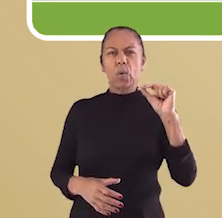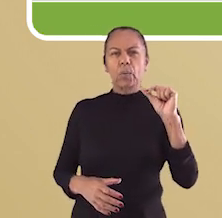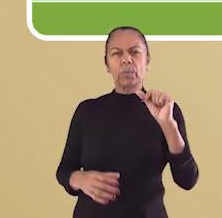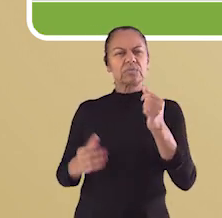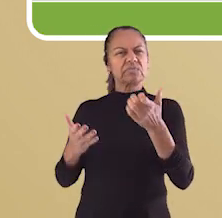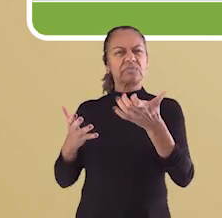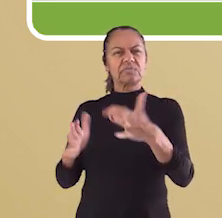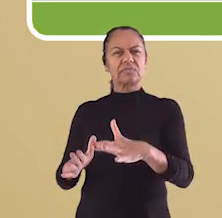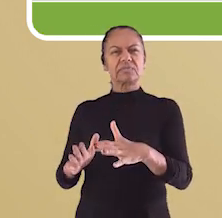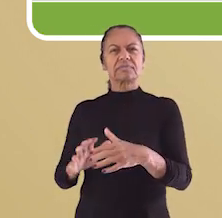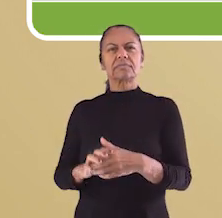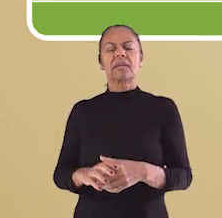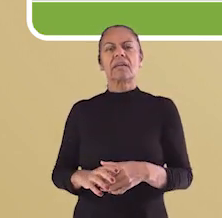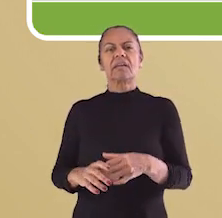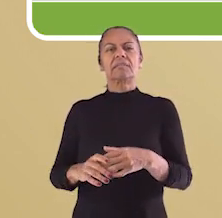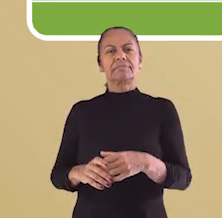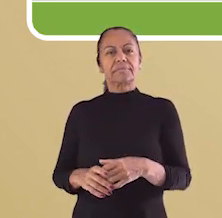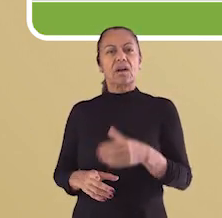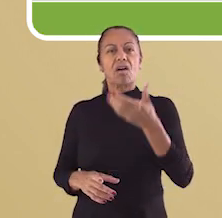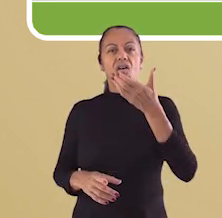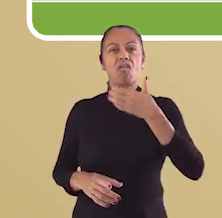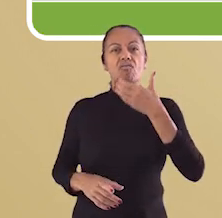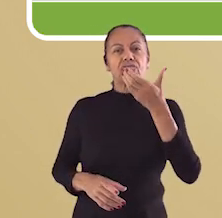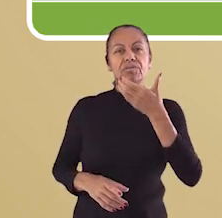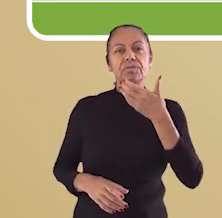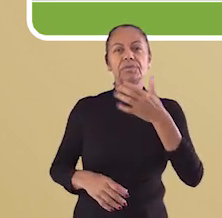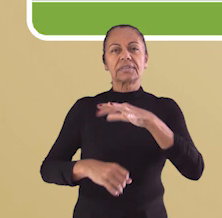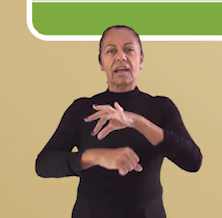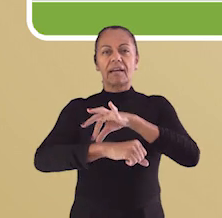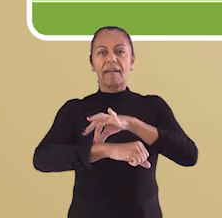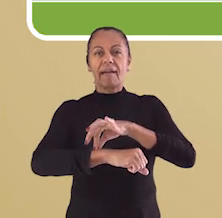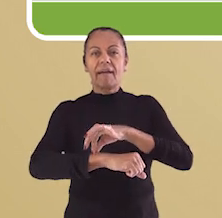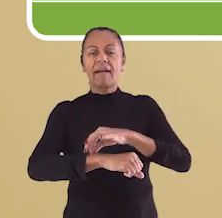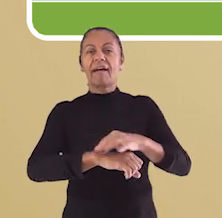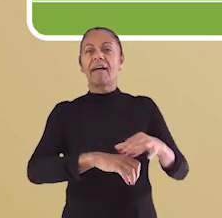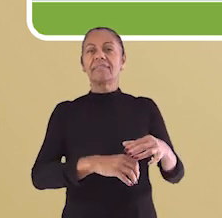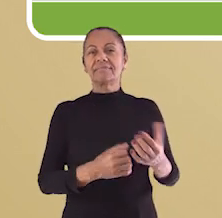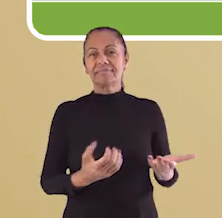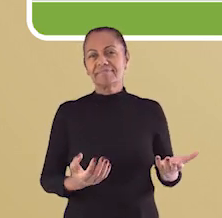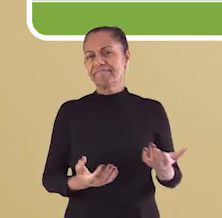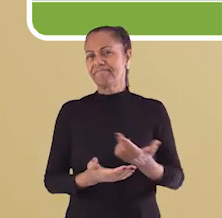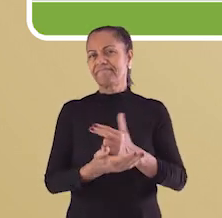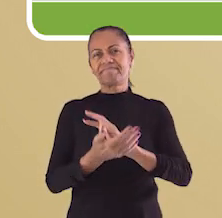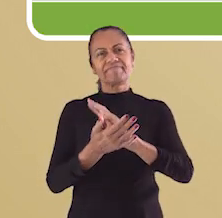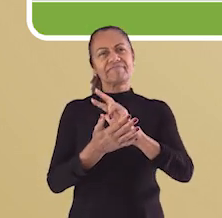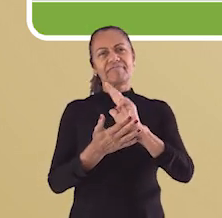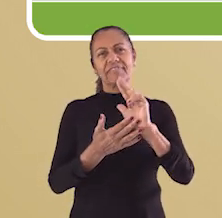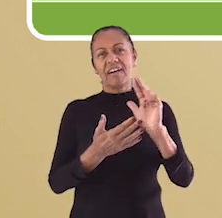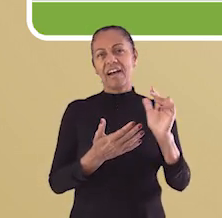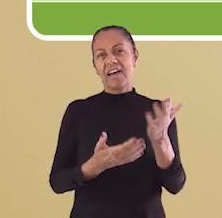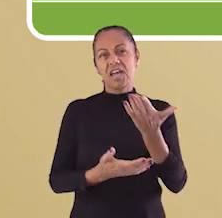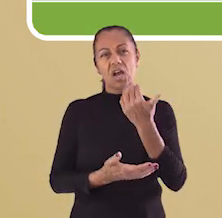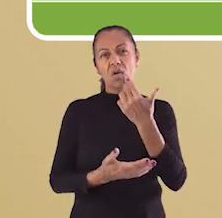quantidade, né, de alimentos. Ela vai rejeitar frutas pelo sabor doce ou carnes e raízes